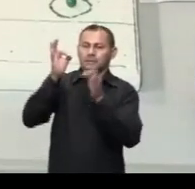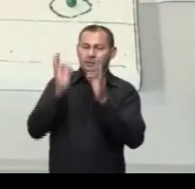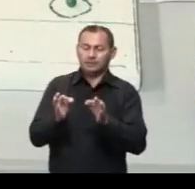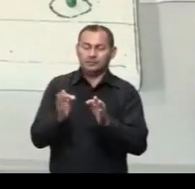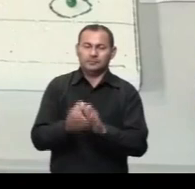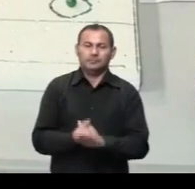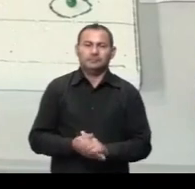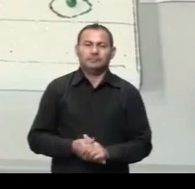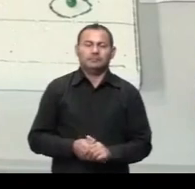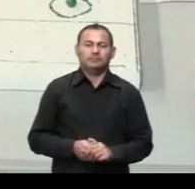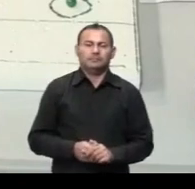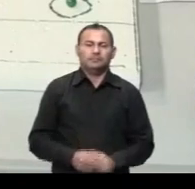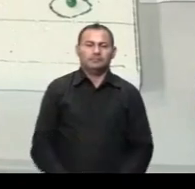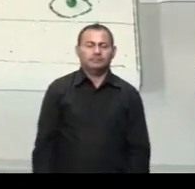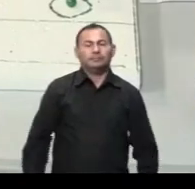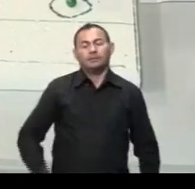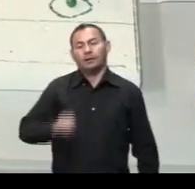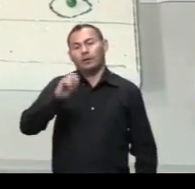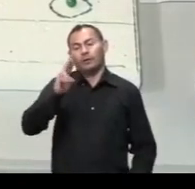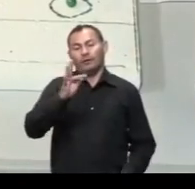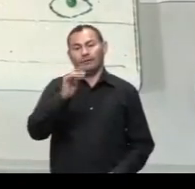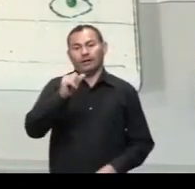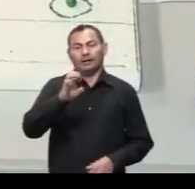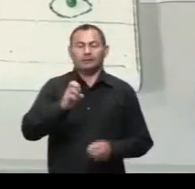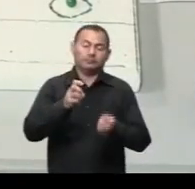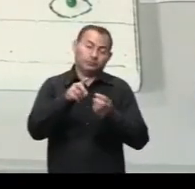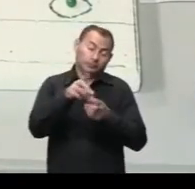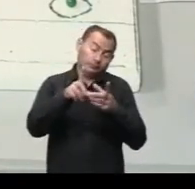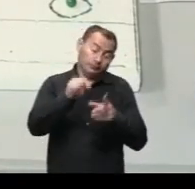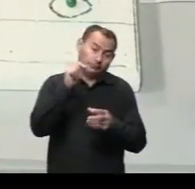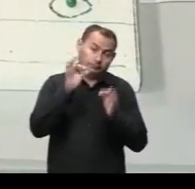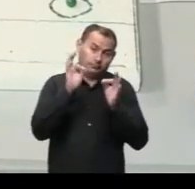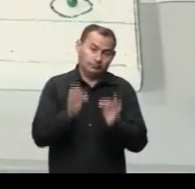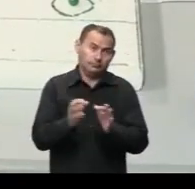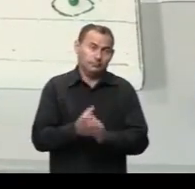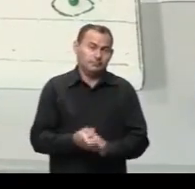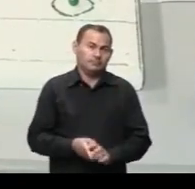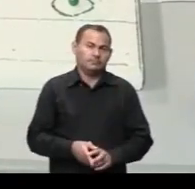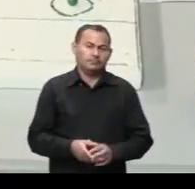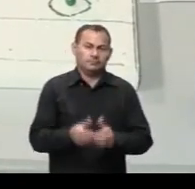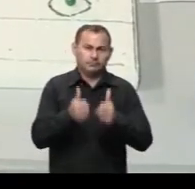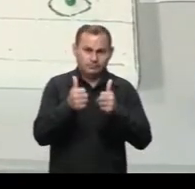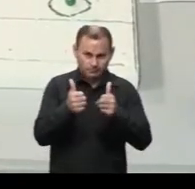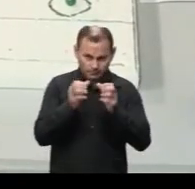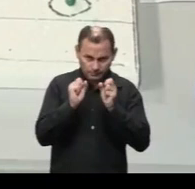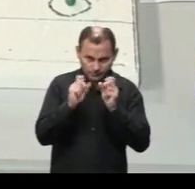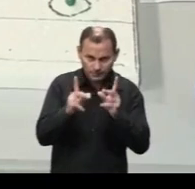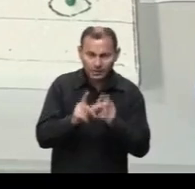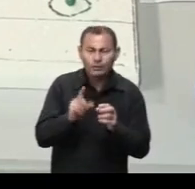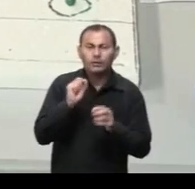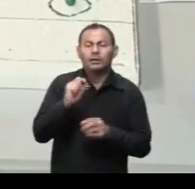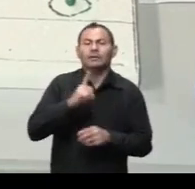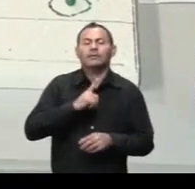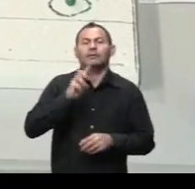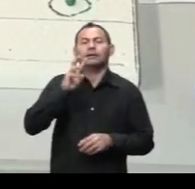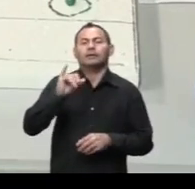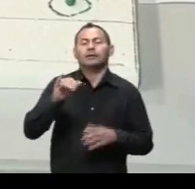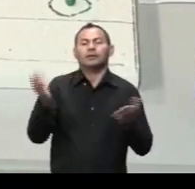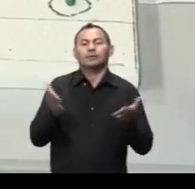bom? Ou com a face dele, se você preferir, tá? Muito bem. O que a gente vai ter